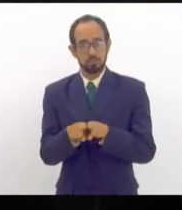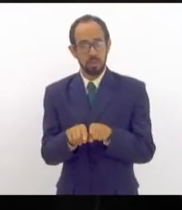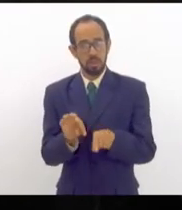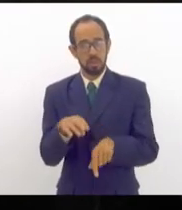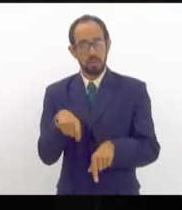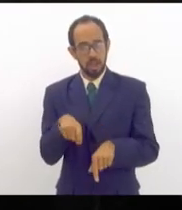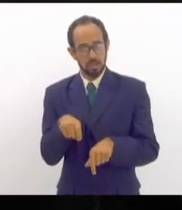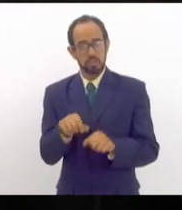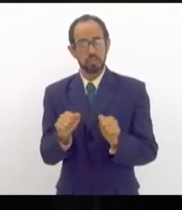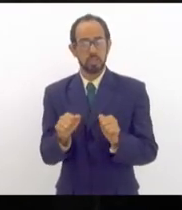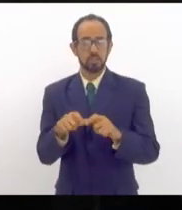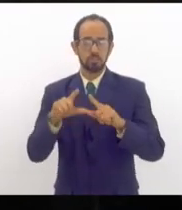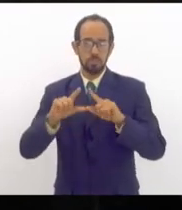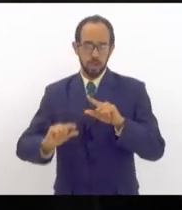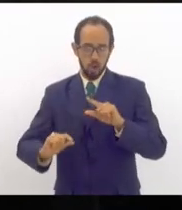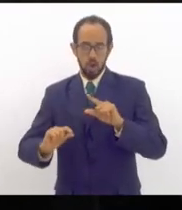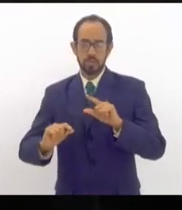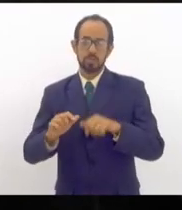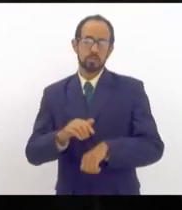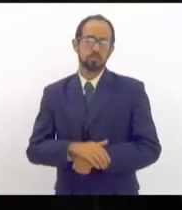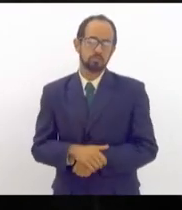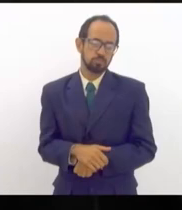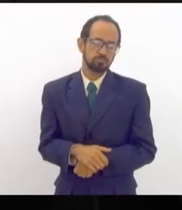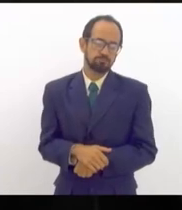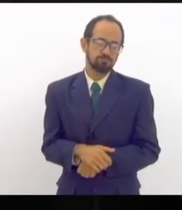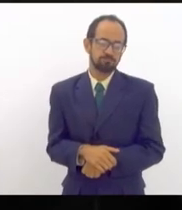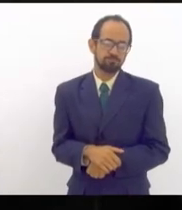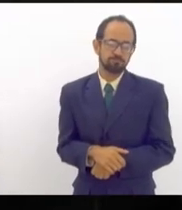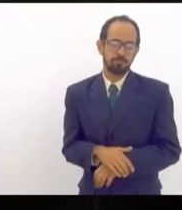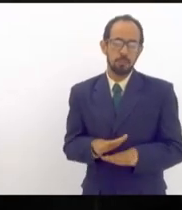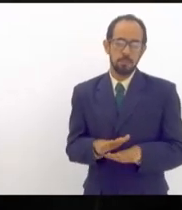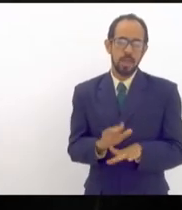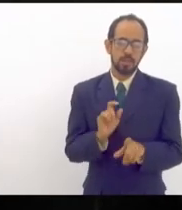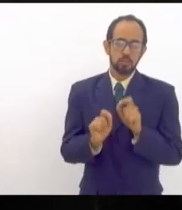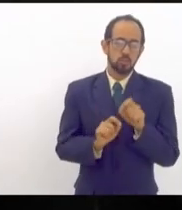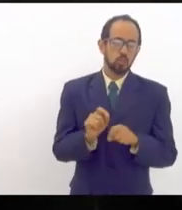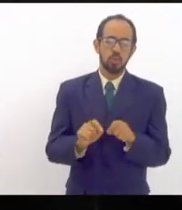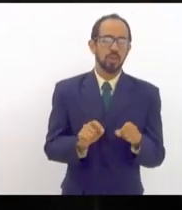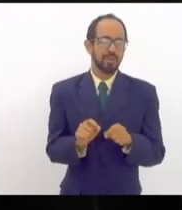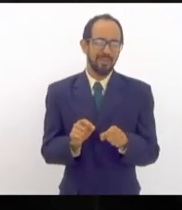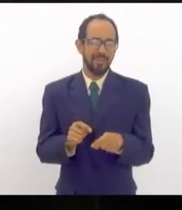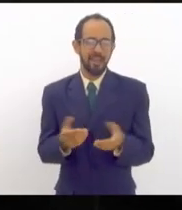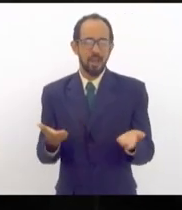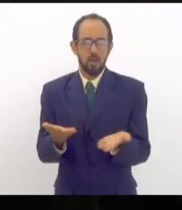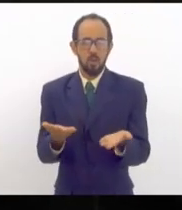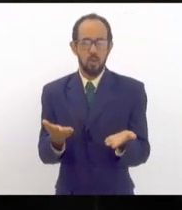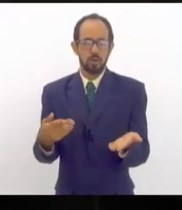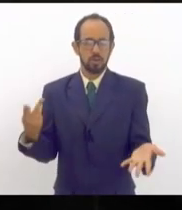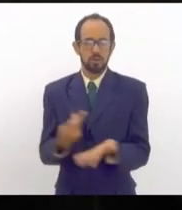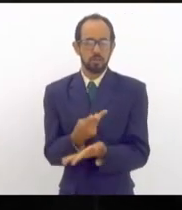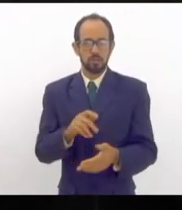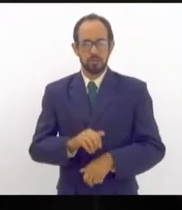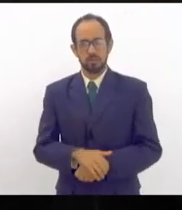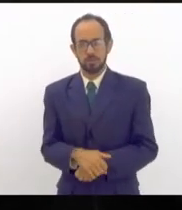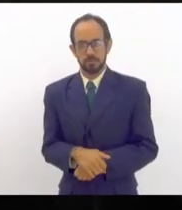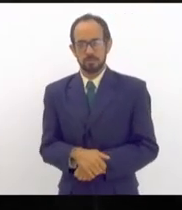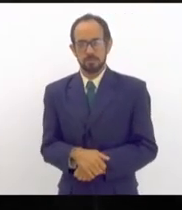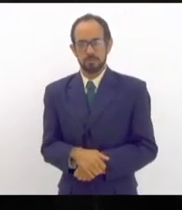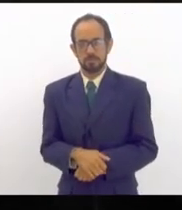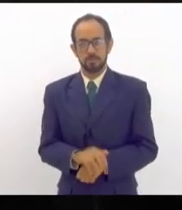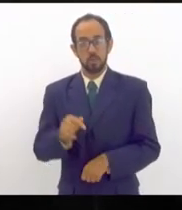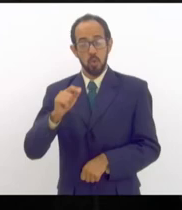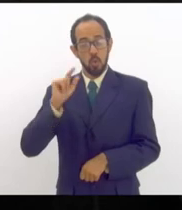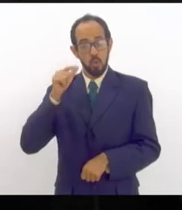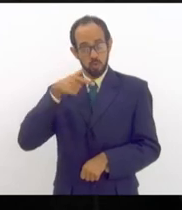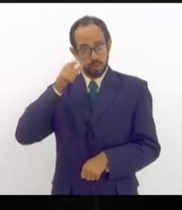acessíveis mas vamos chegar para os tempos atuais porque eu havia